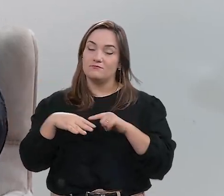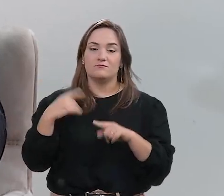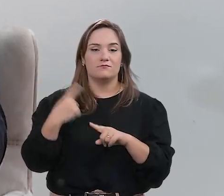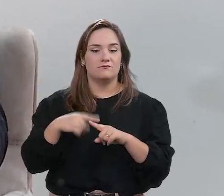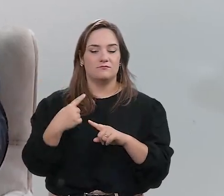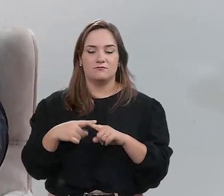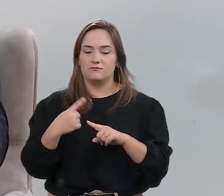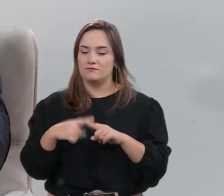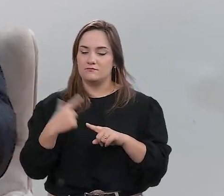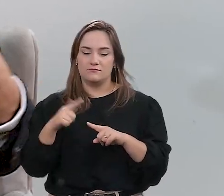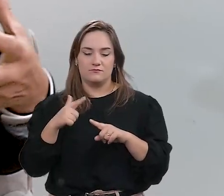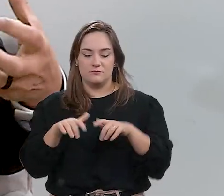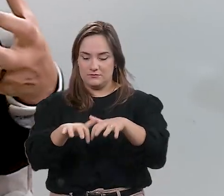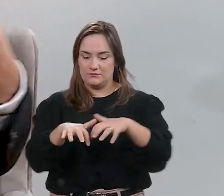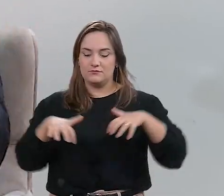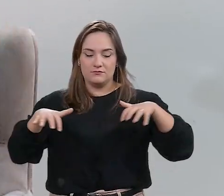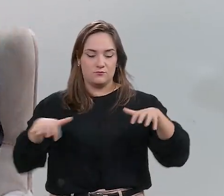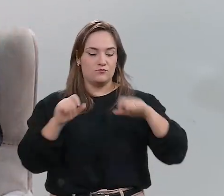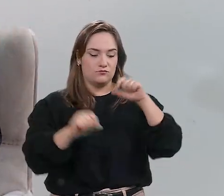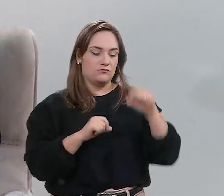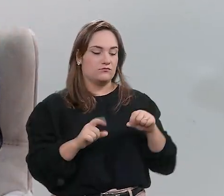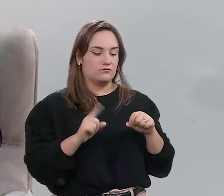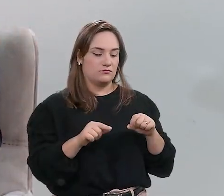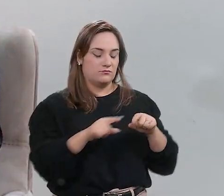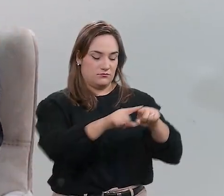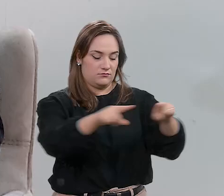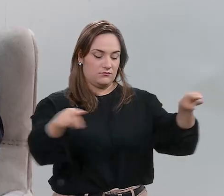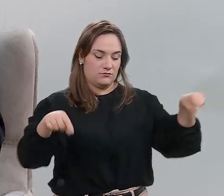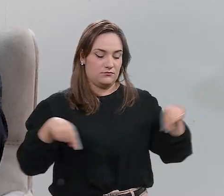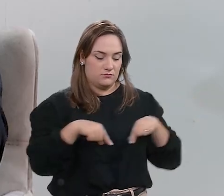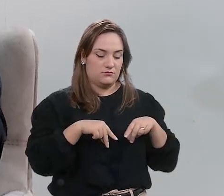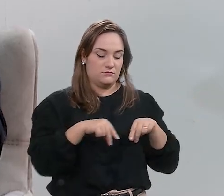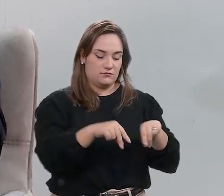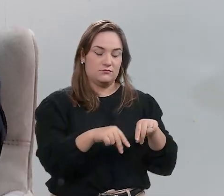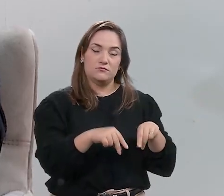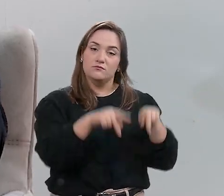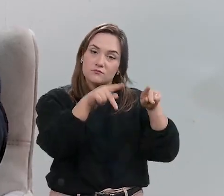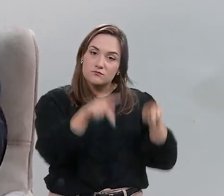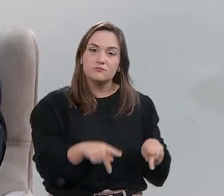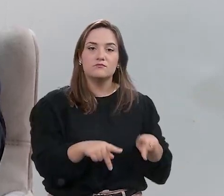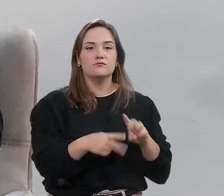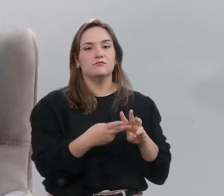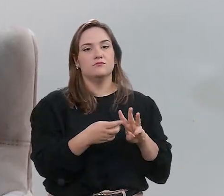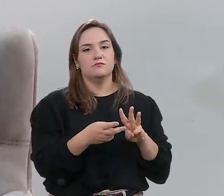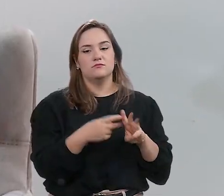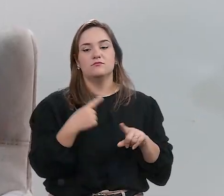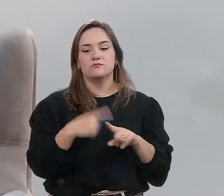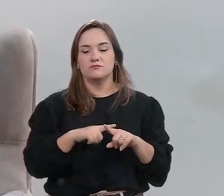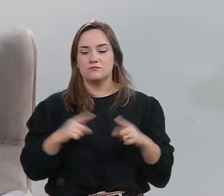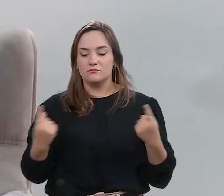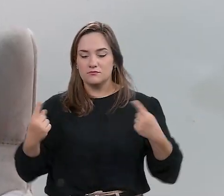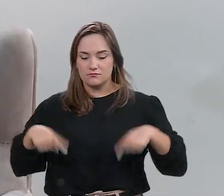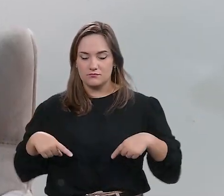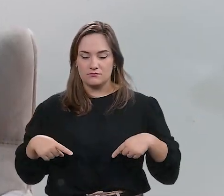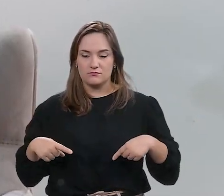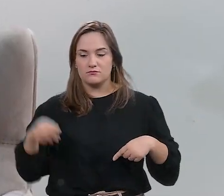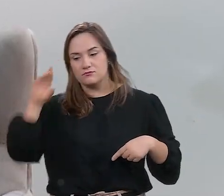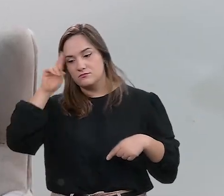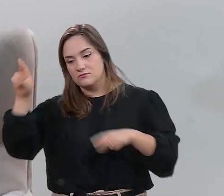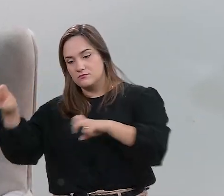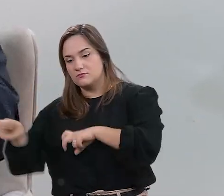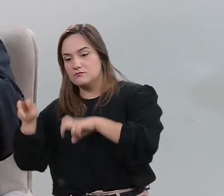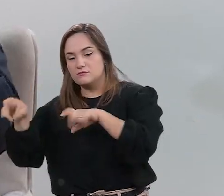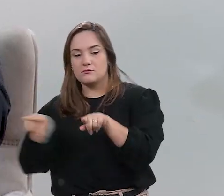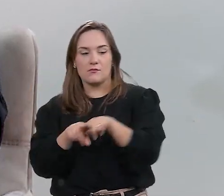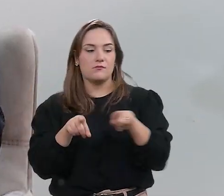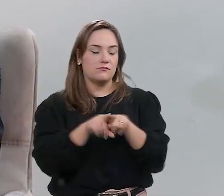demarcação dos territórios indígenas. Nós temos muita disputa, né, entre comunidades indígenas e proprietários rurais